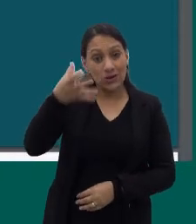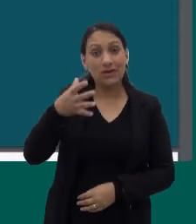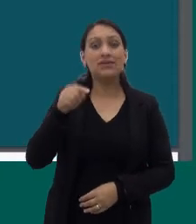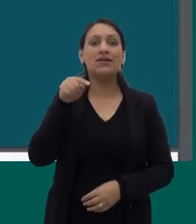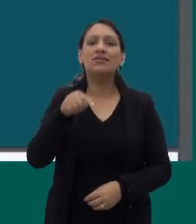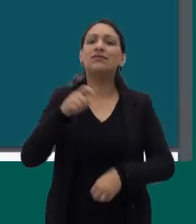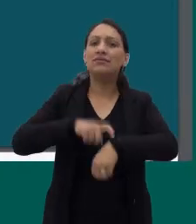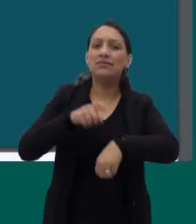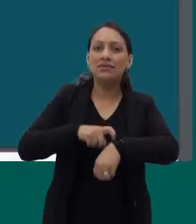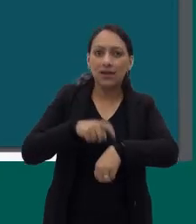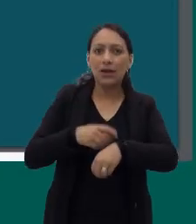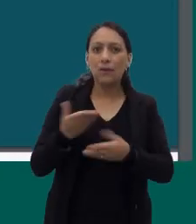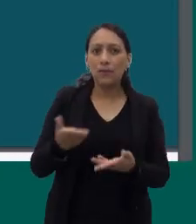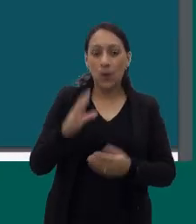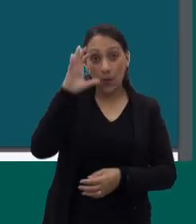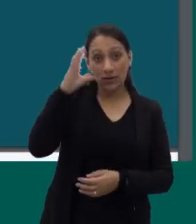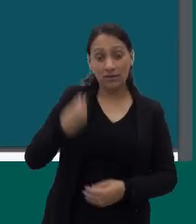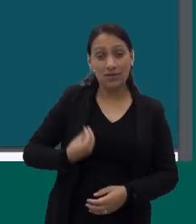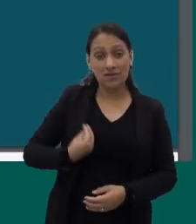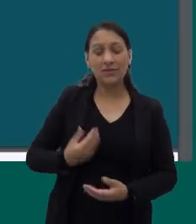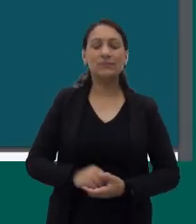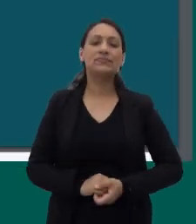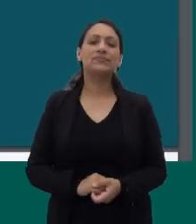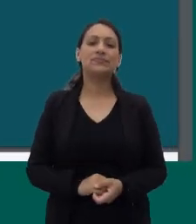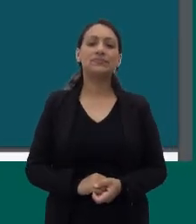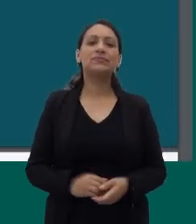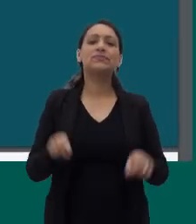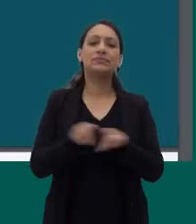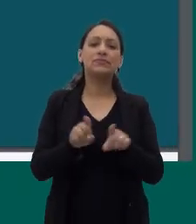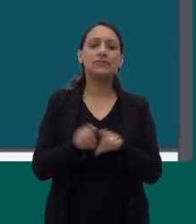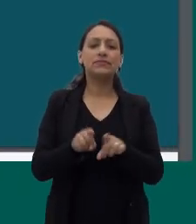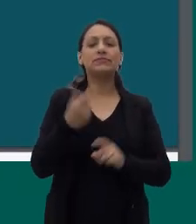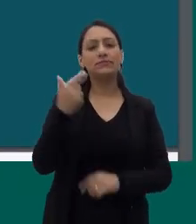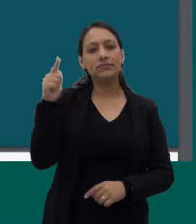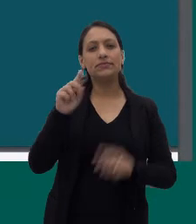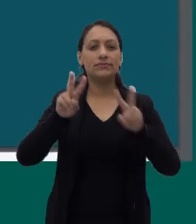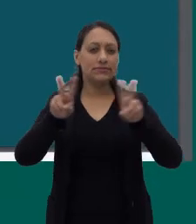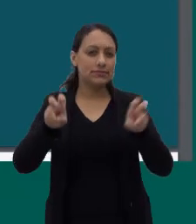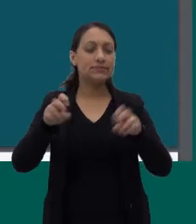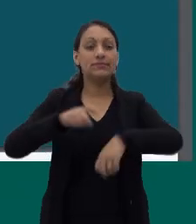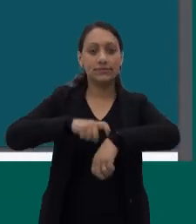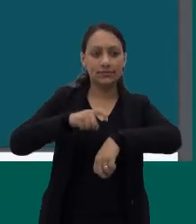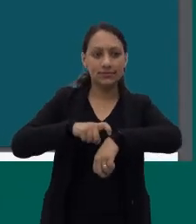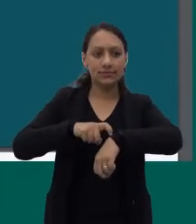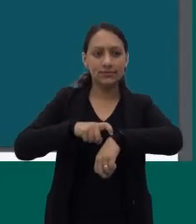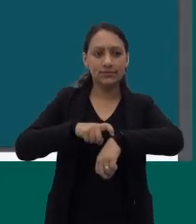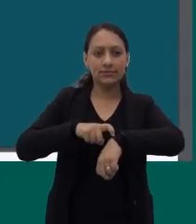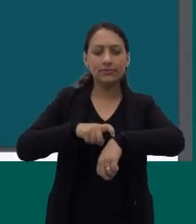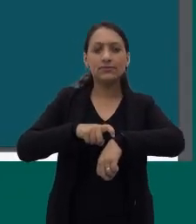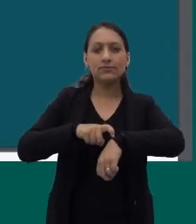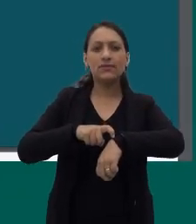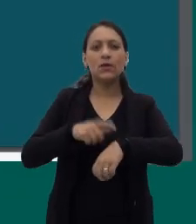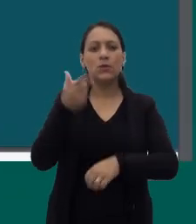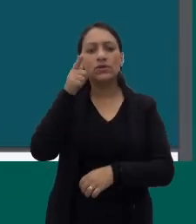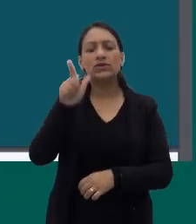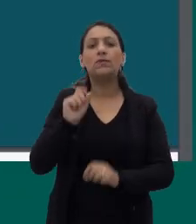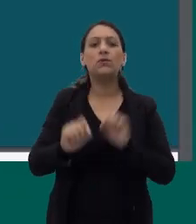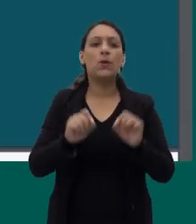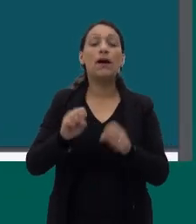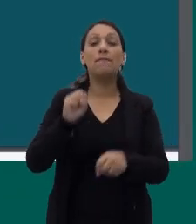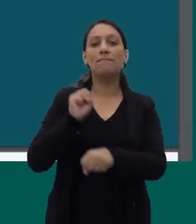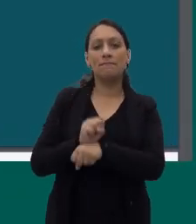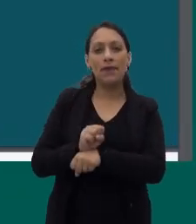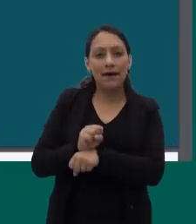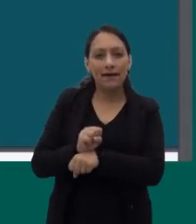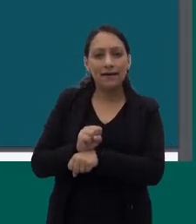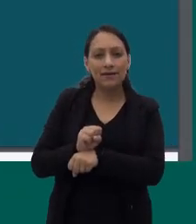outro tempo, né? E outra questão é, assim, é o tempo que a gente precisa para não fazer algo, né? Para parar.